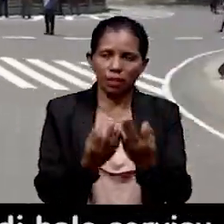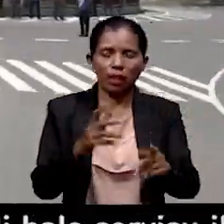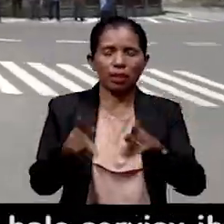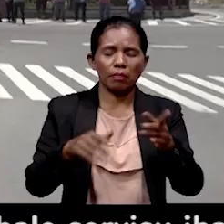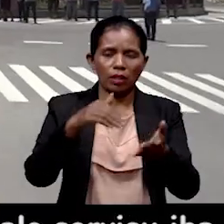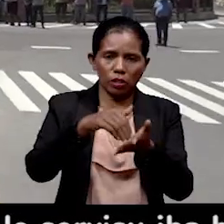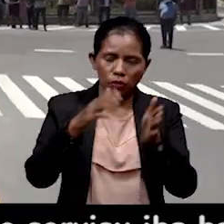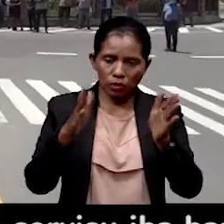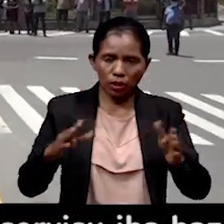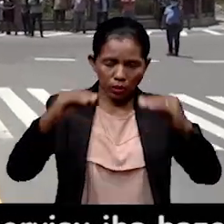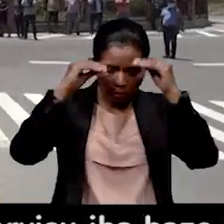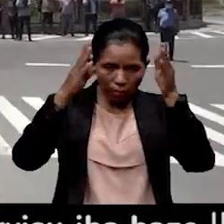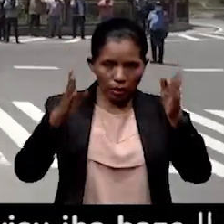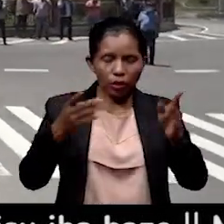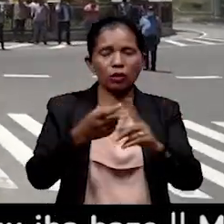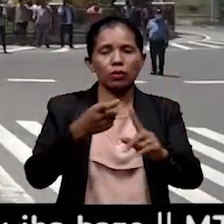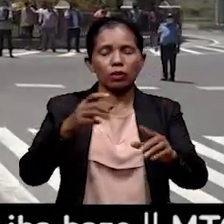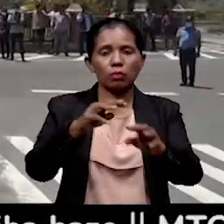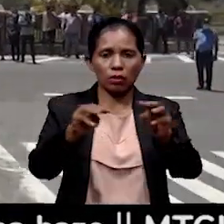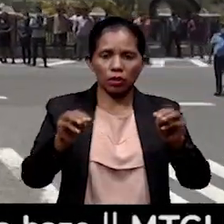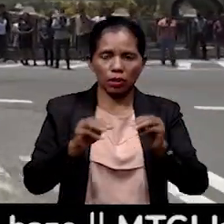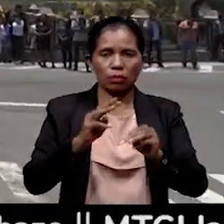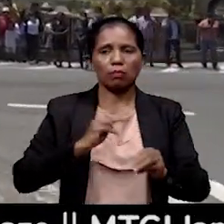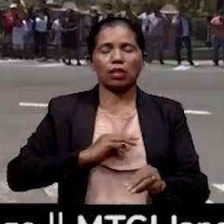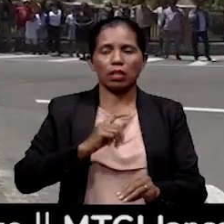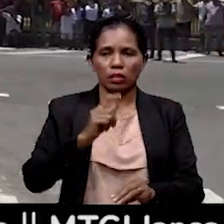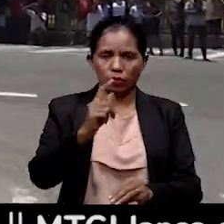estudante no profesores husi municipio Manatutu.